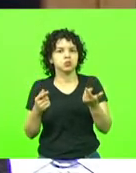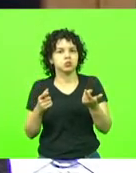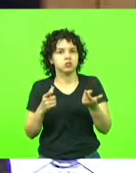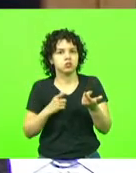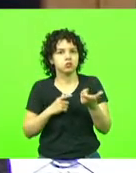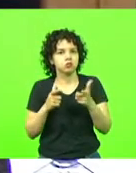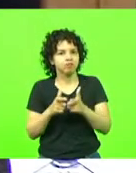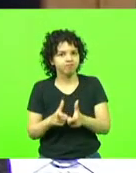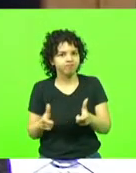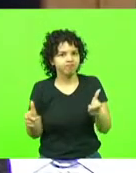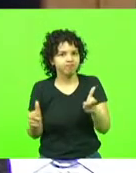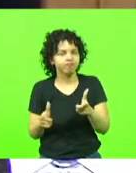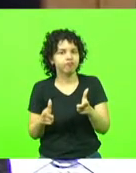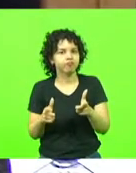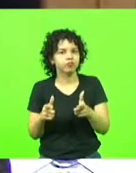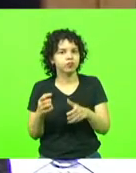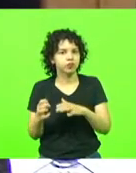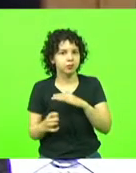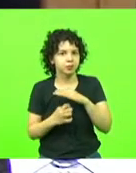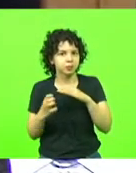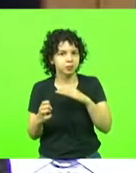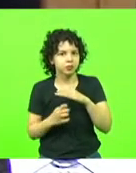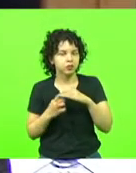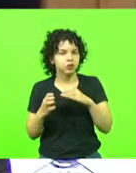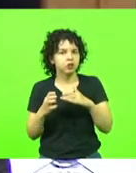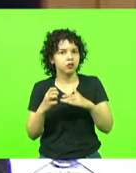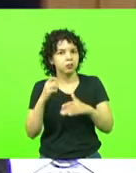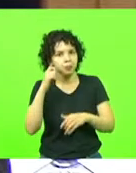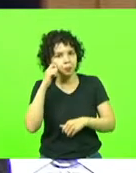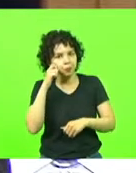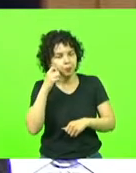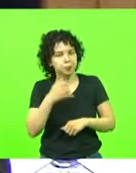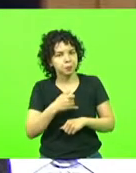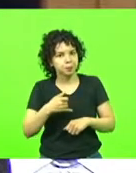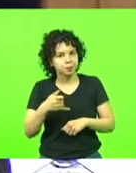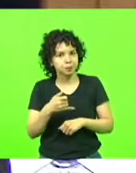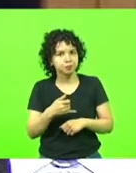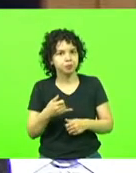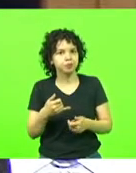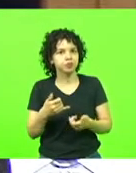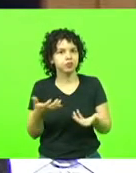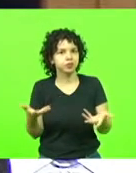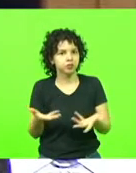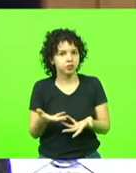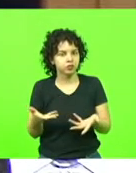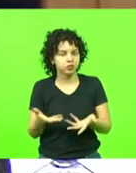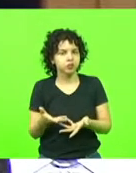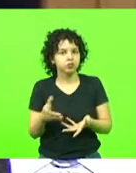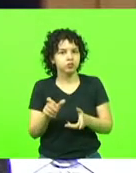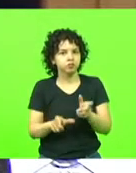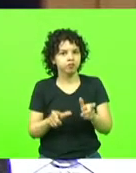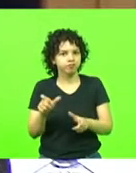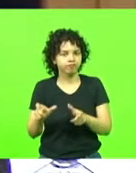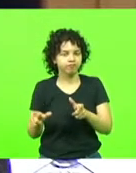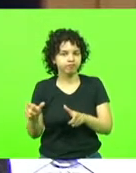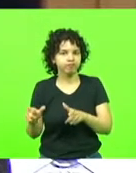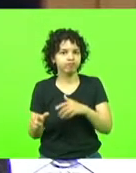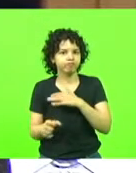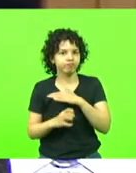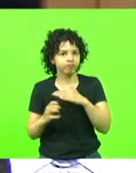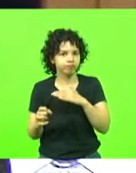estratosféricos, a Petrobras nada mais, nada menos, que entrega agora para os acionistas mais de